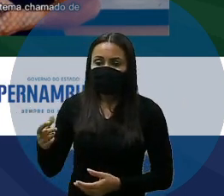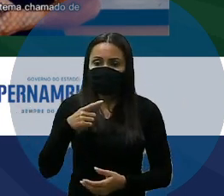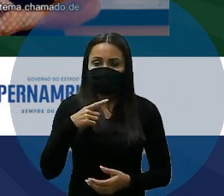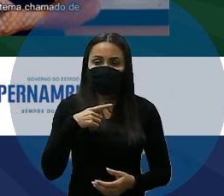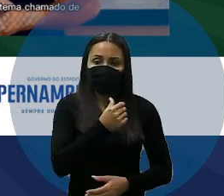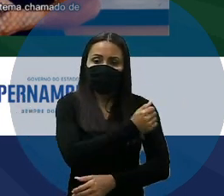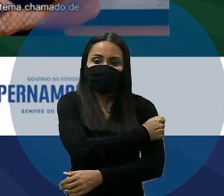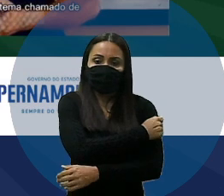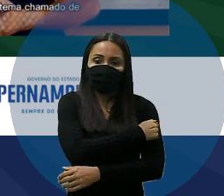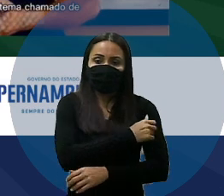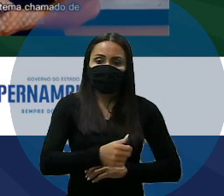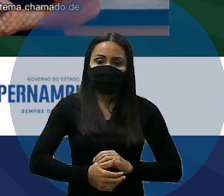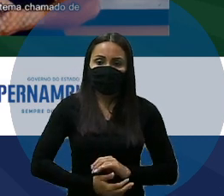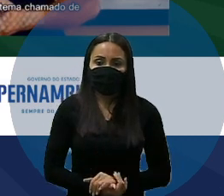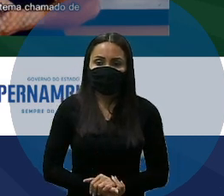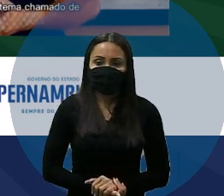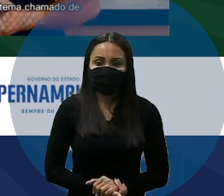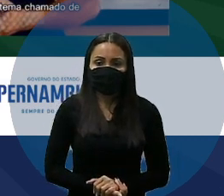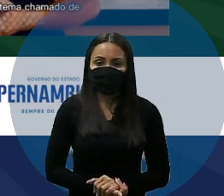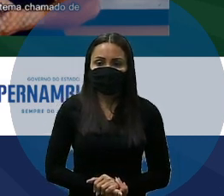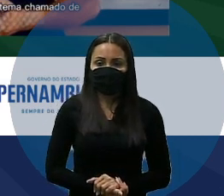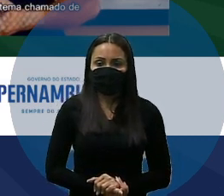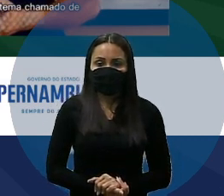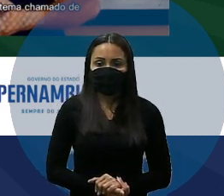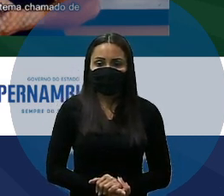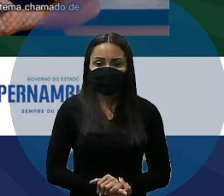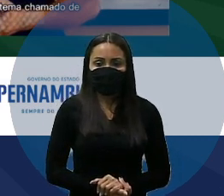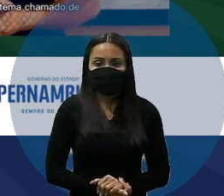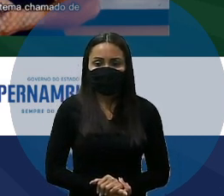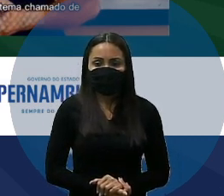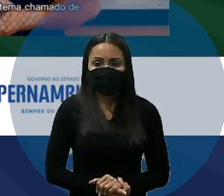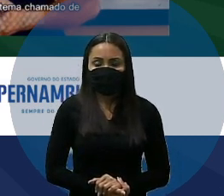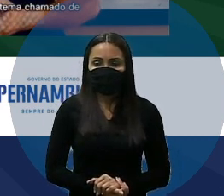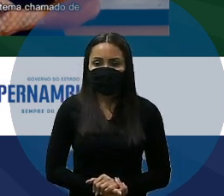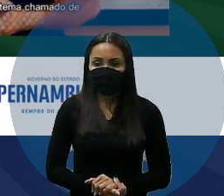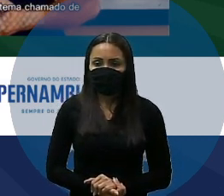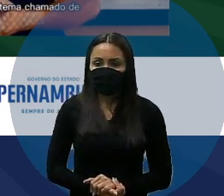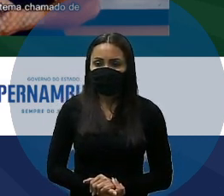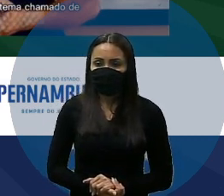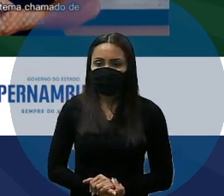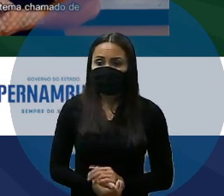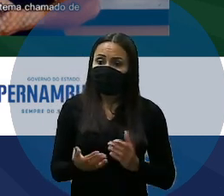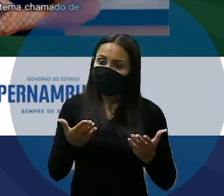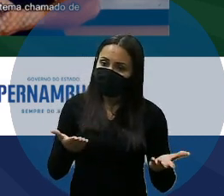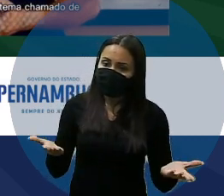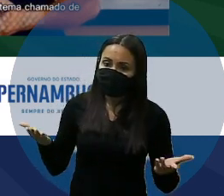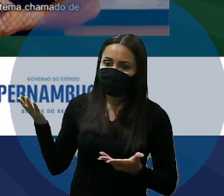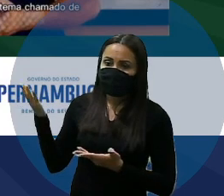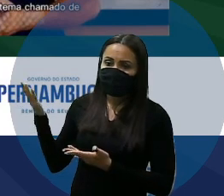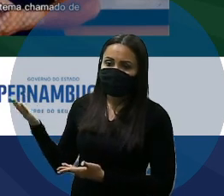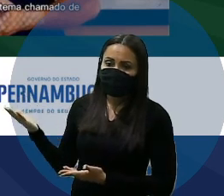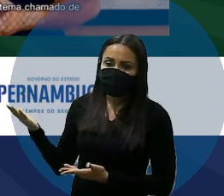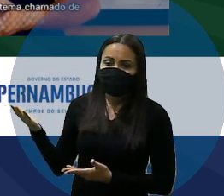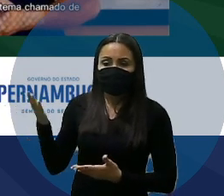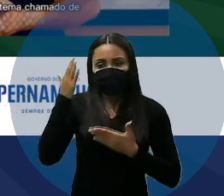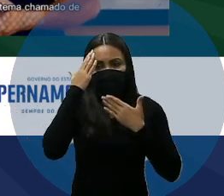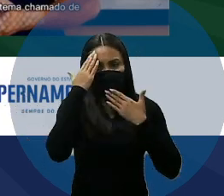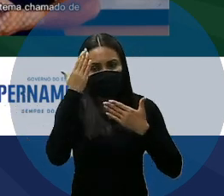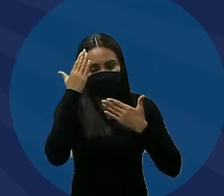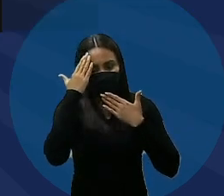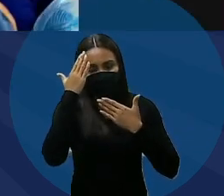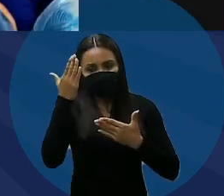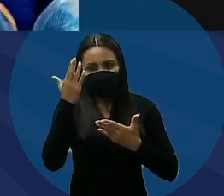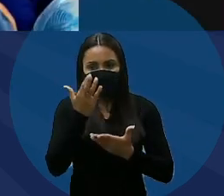envolver eles de forma bastante enriquecedora. Bem, é isso que eu tenho a dizer e eu agradeço aí a